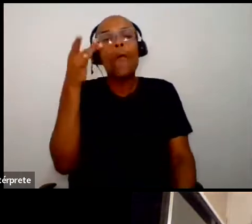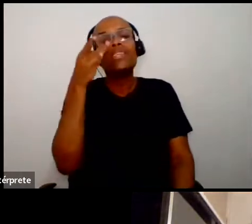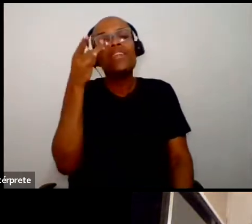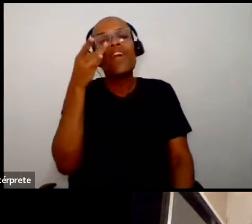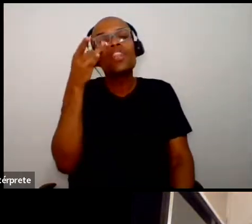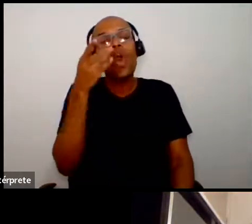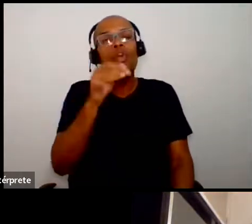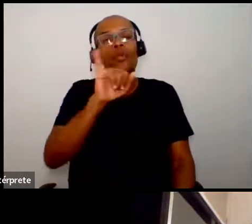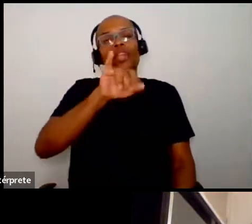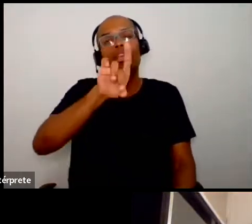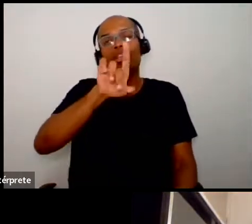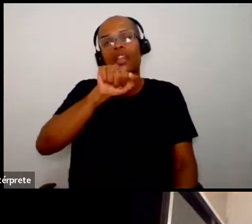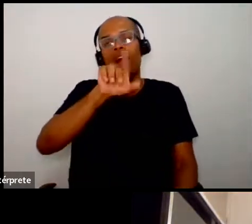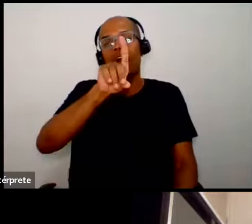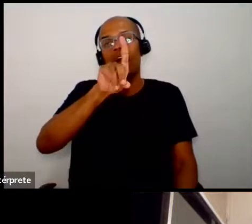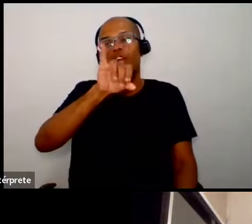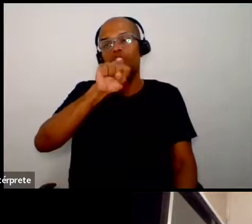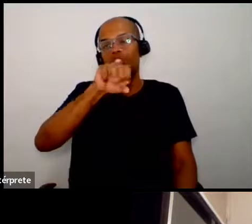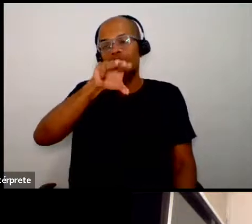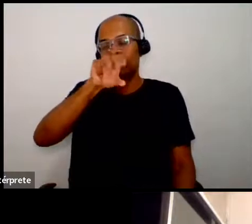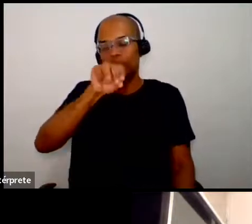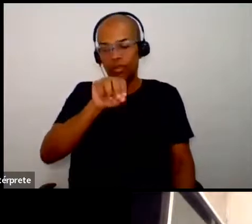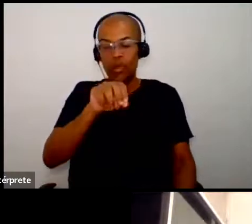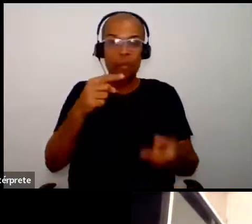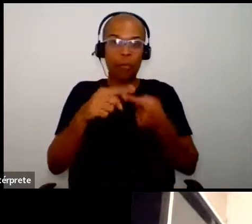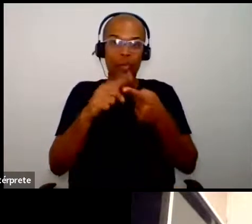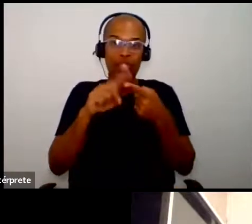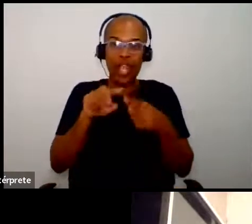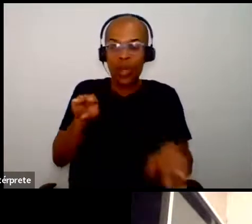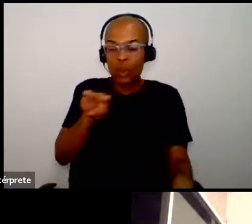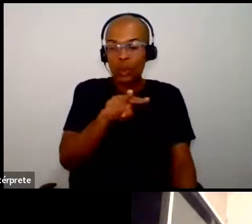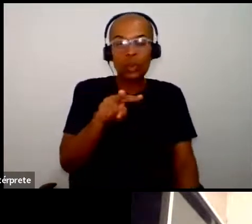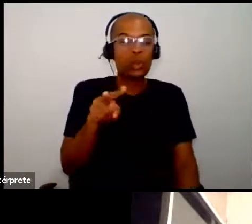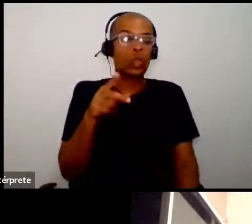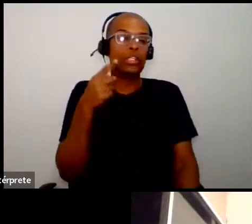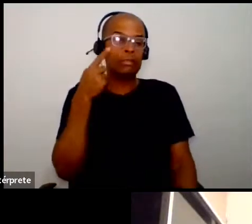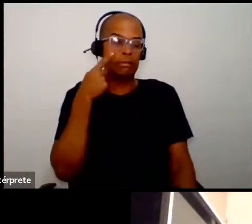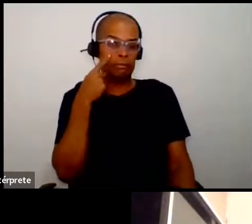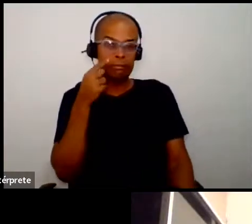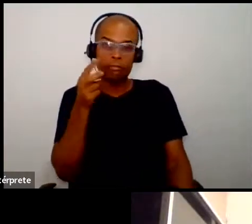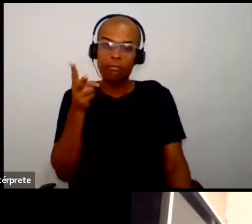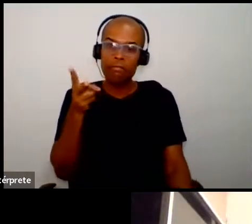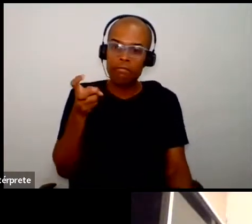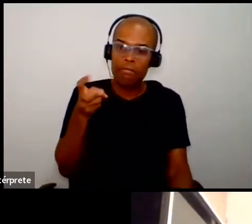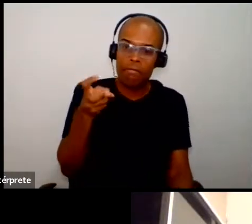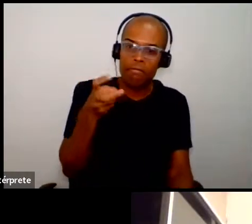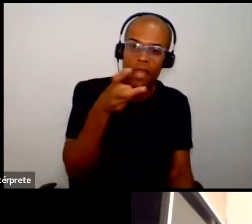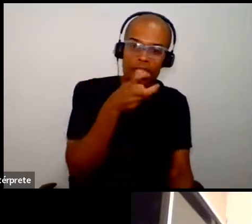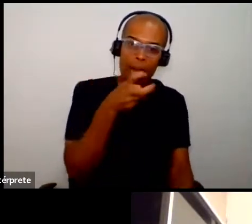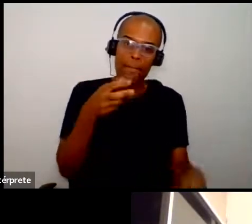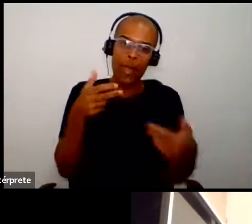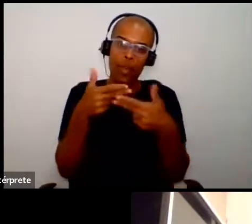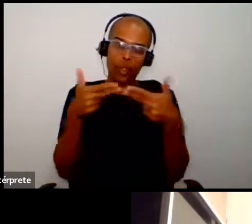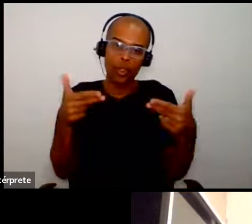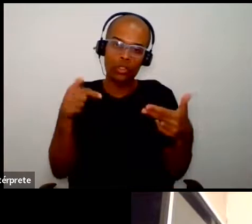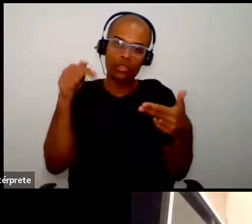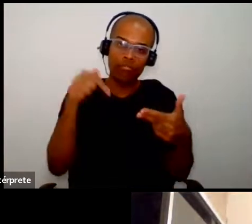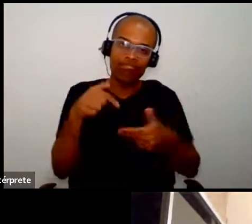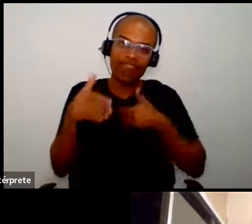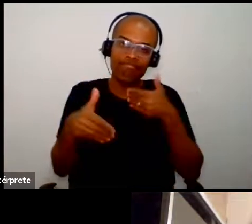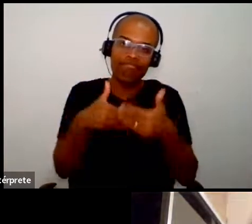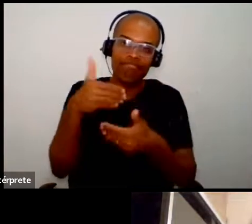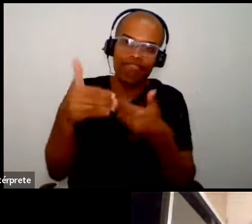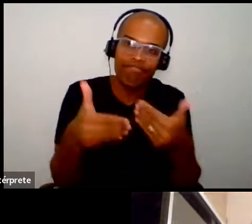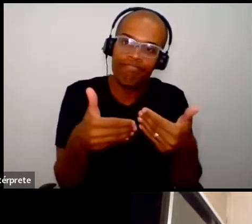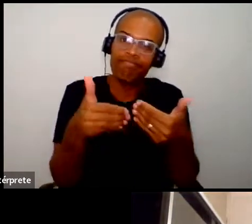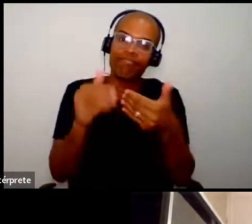depois de perceber, de ter um olhar para essa questão no decorrer da pandemia e